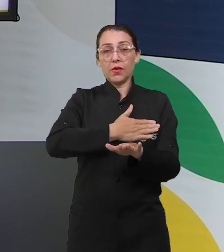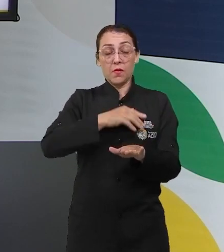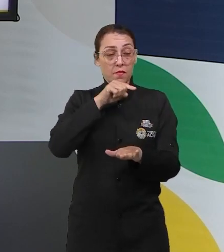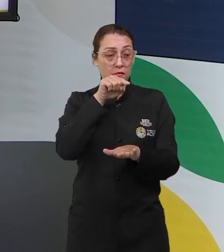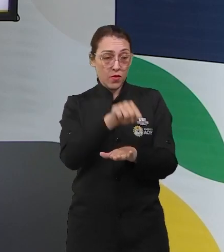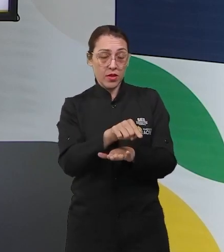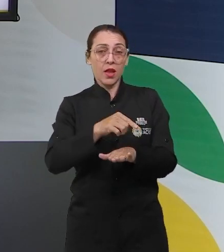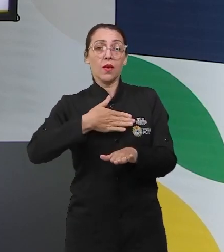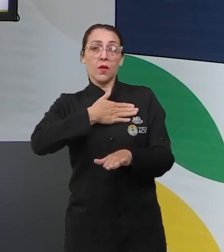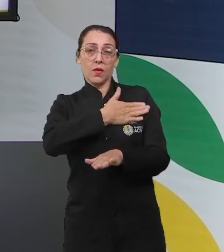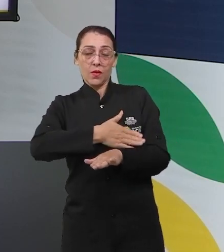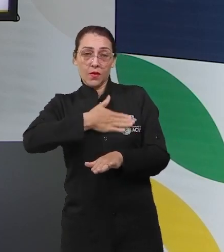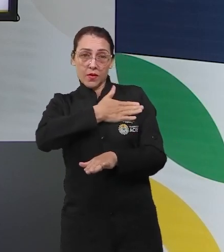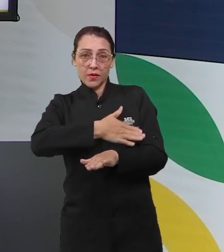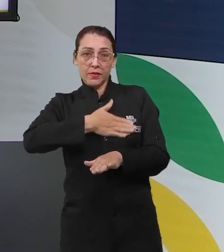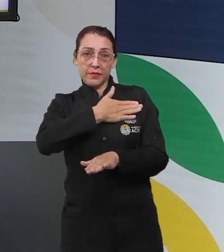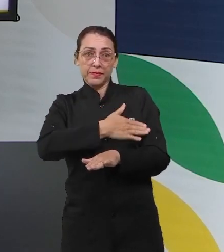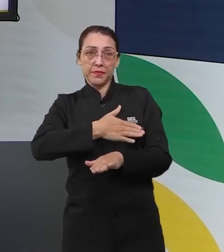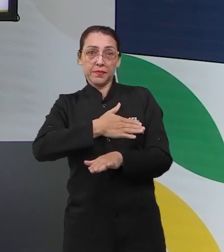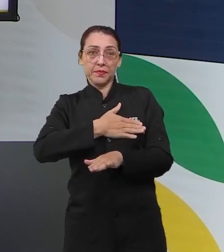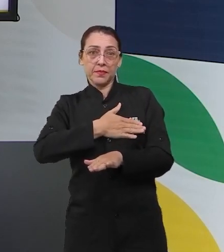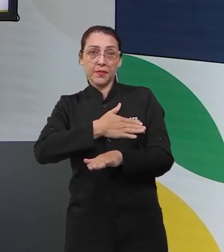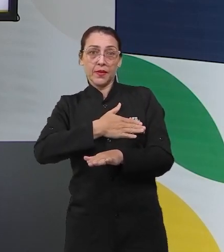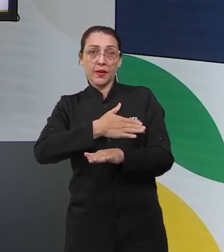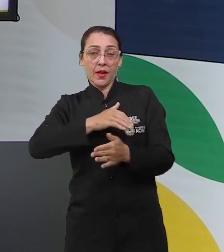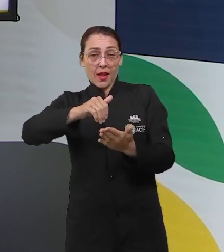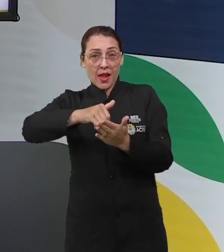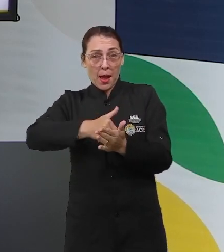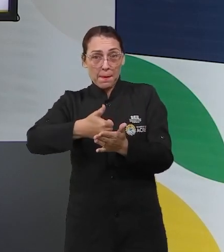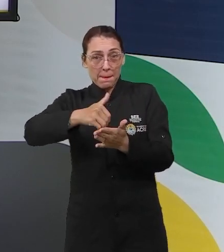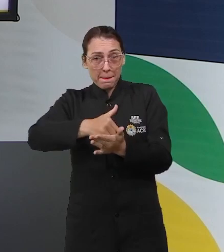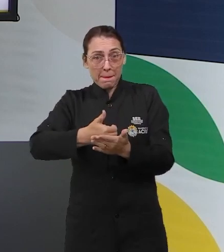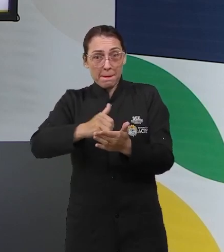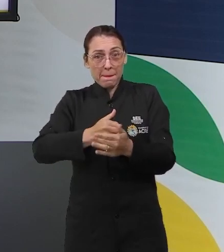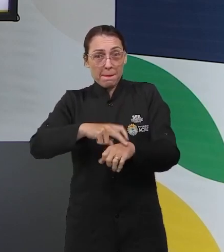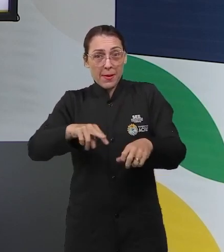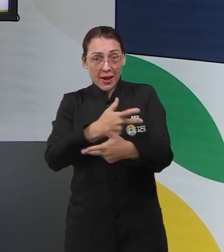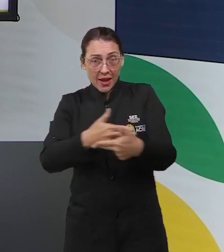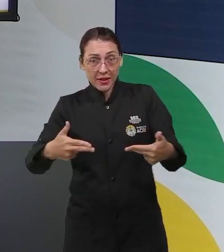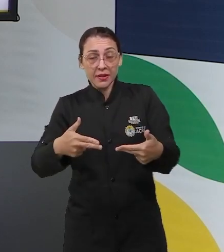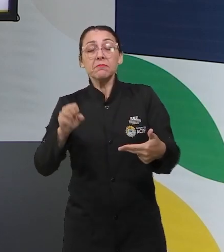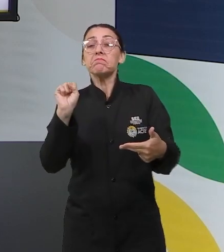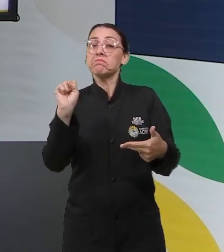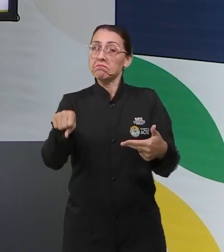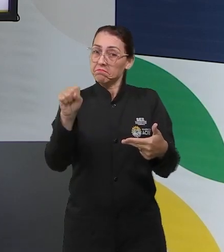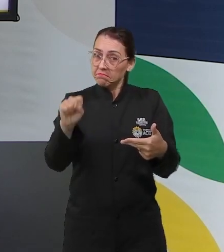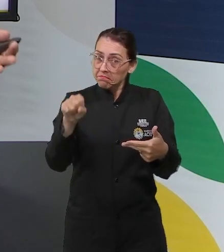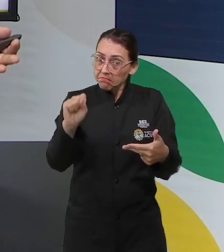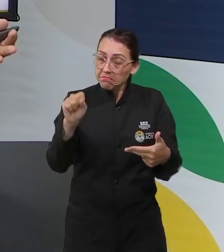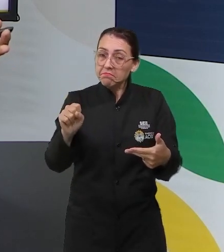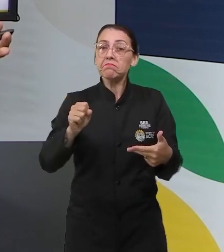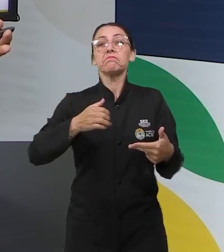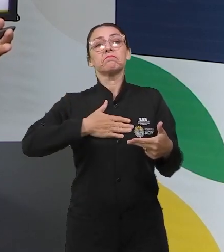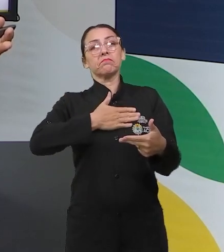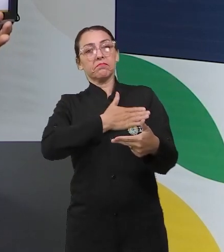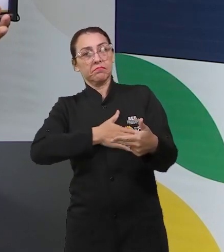Você gosta de abacates no plural? Sim, eu gosto. Ou seja, não vou dizer eu